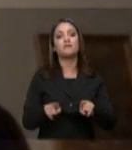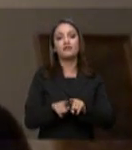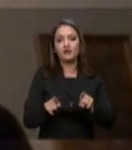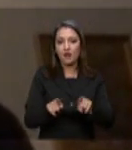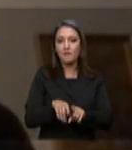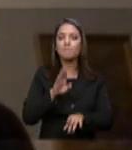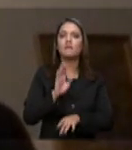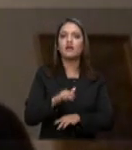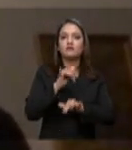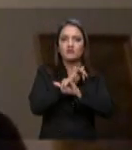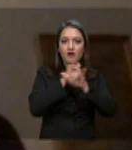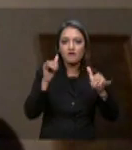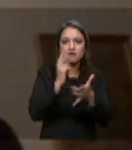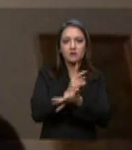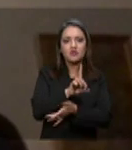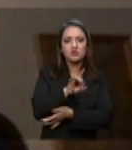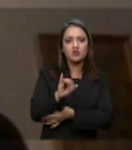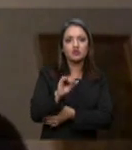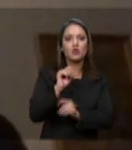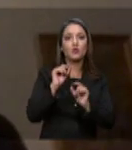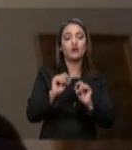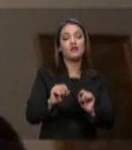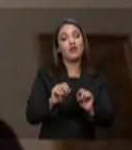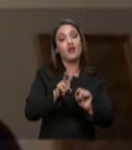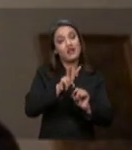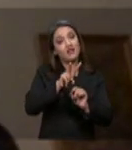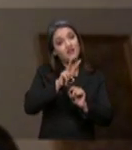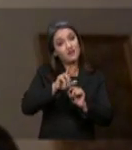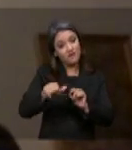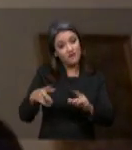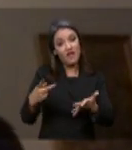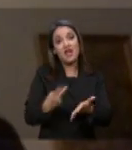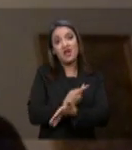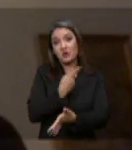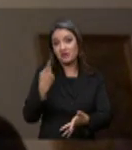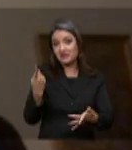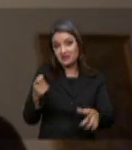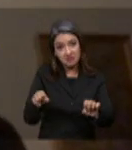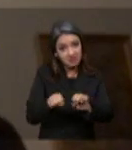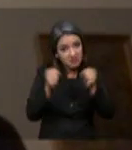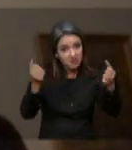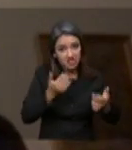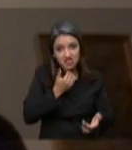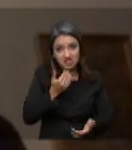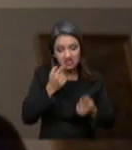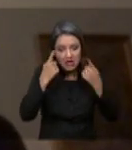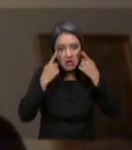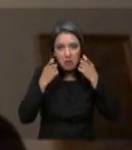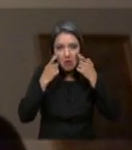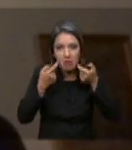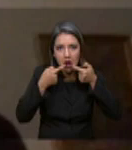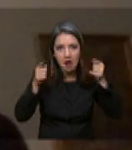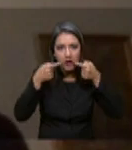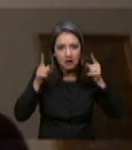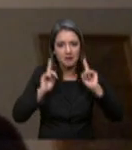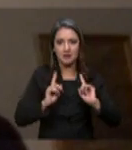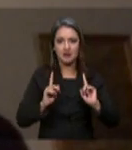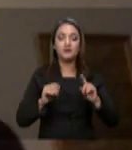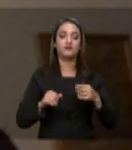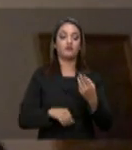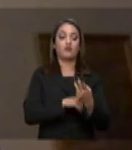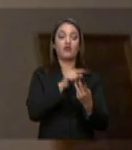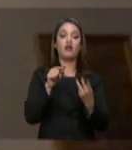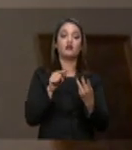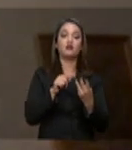advertência feita na mesma data de que acorda iria arrebentar e não adianta ia ficar de chororô a e